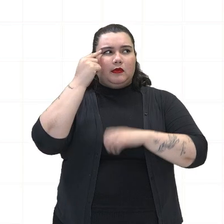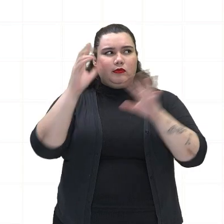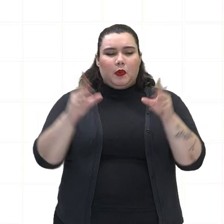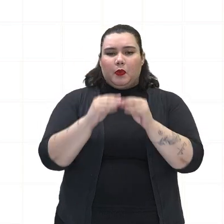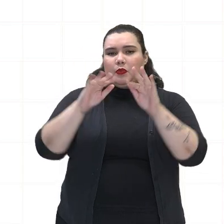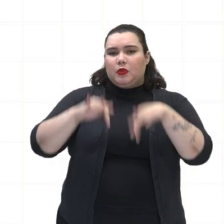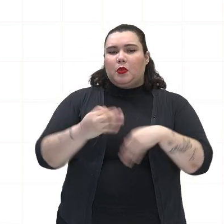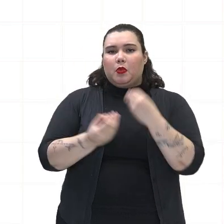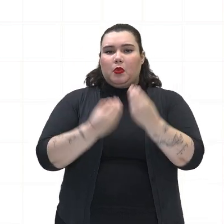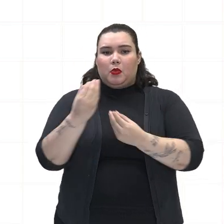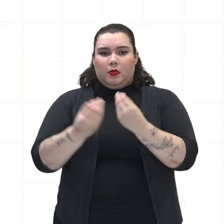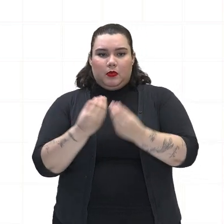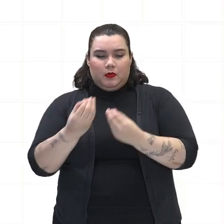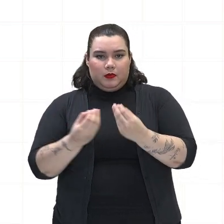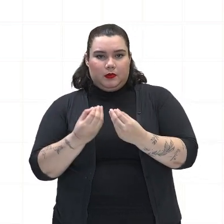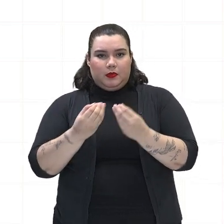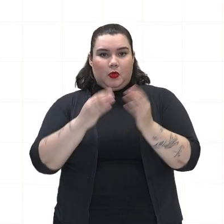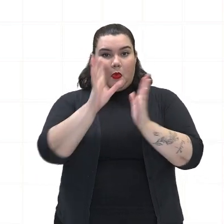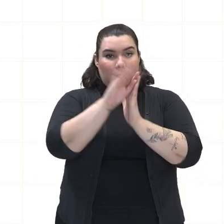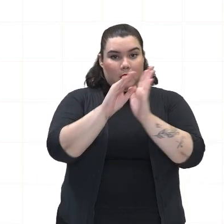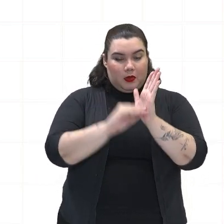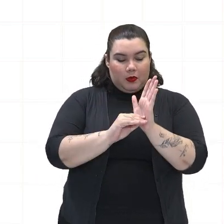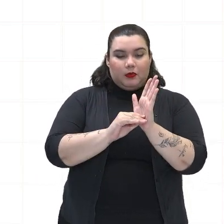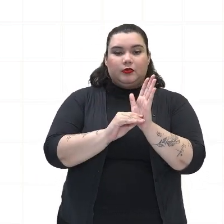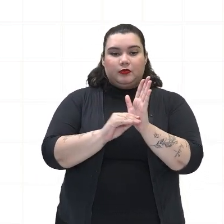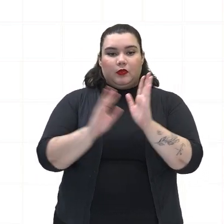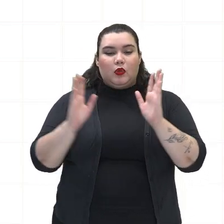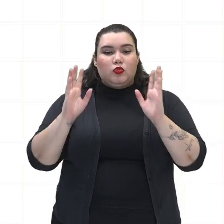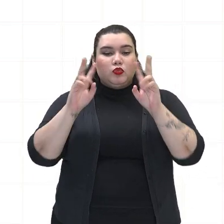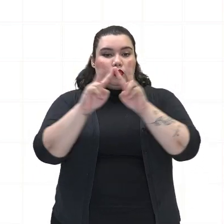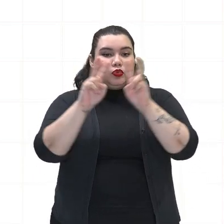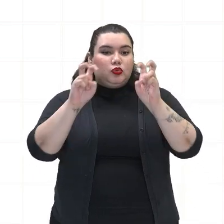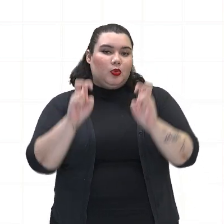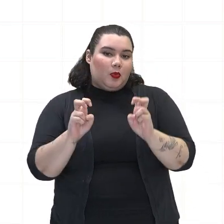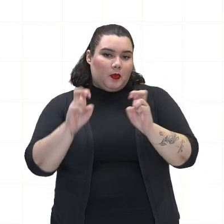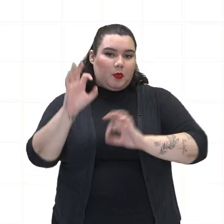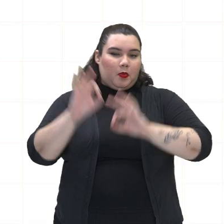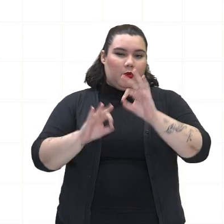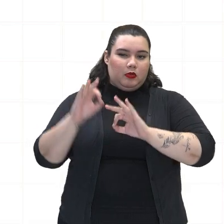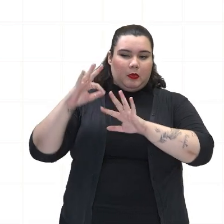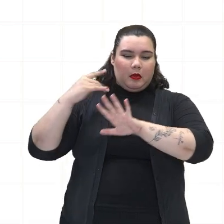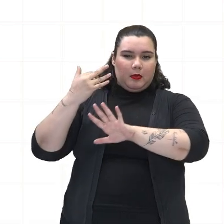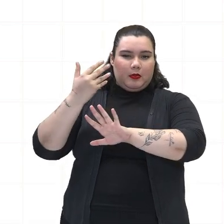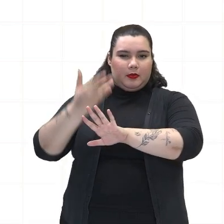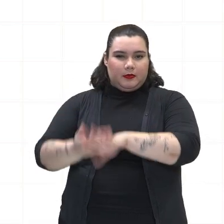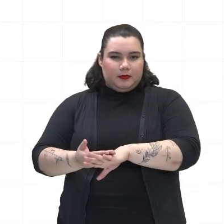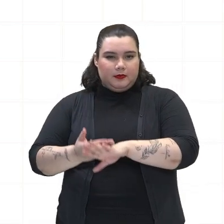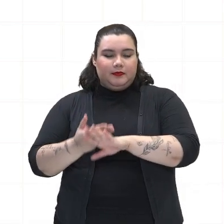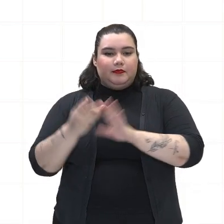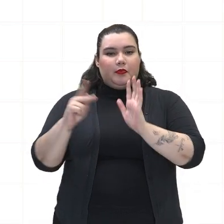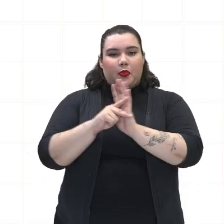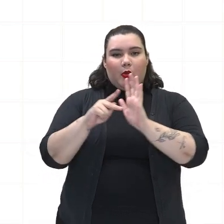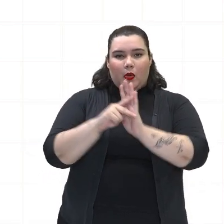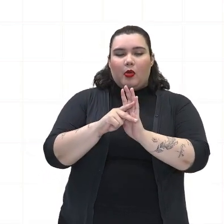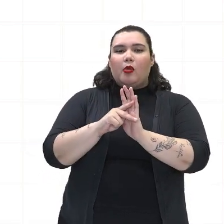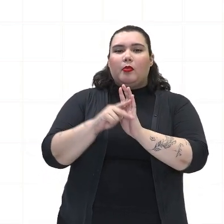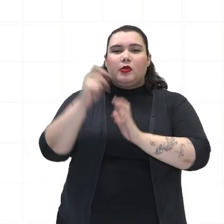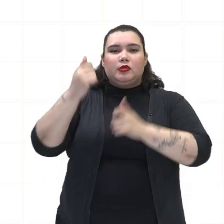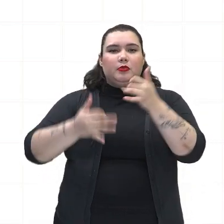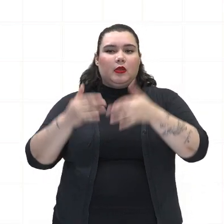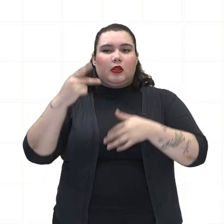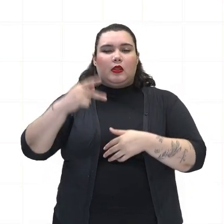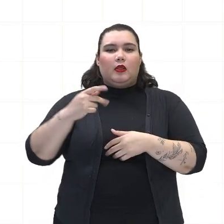conclusão, né, finalizando o nosso conteúdo, a respeito desses processos todos dessas ideias que chegaram no